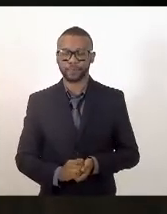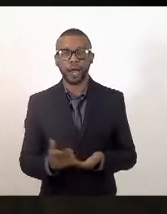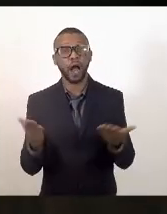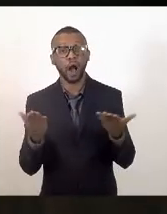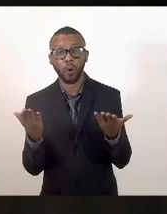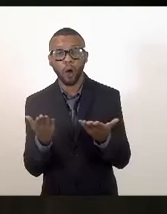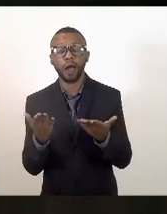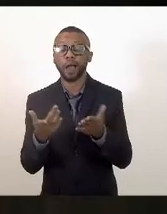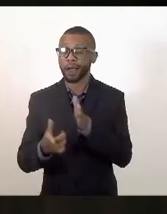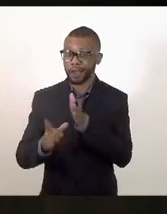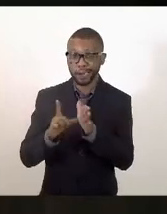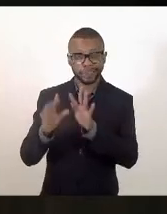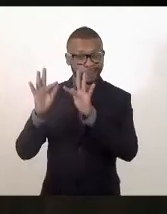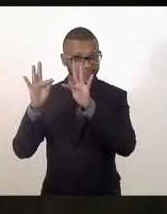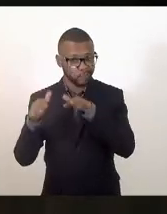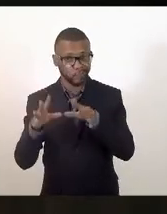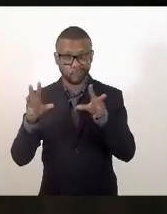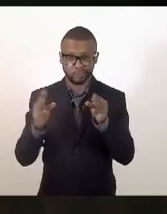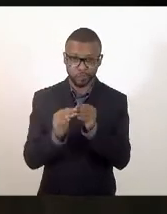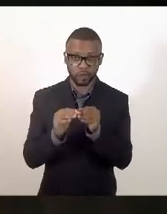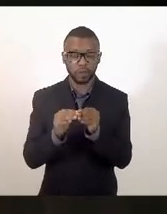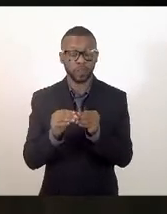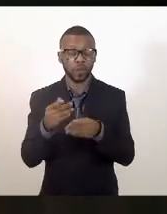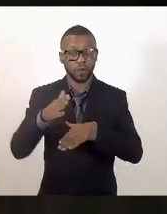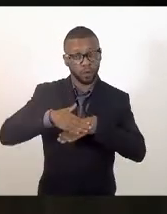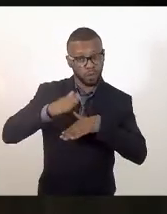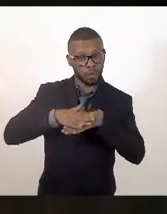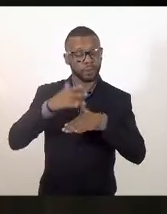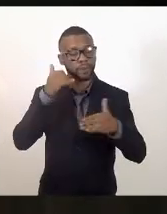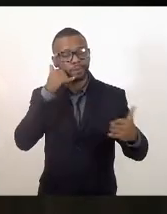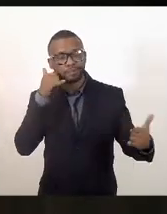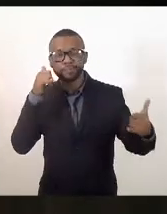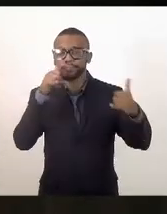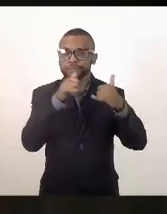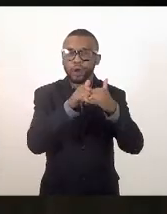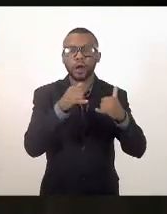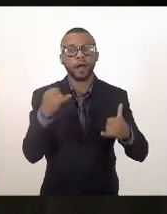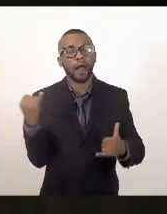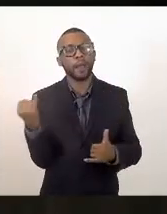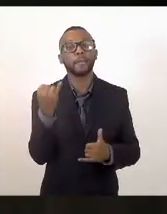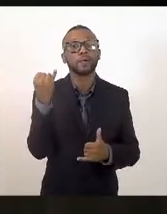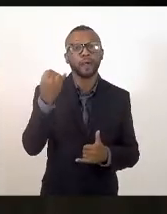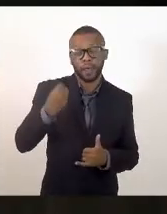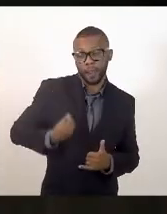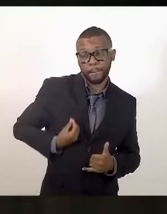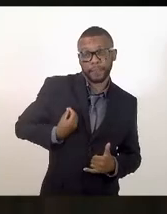porque a gente tem procurado ligar para os parlamentares, fundamental a presença